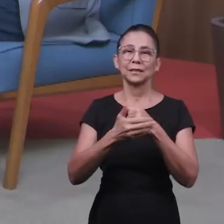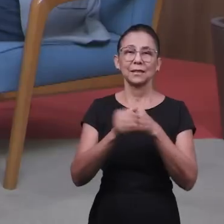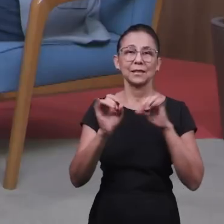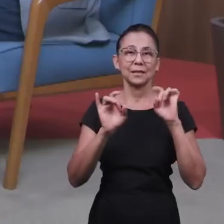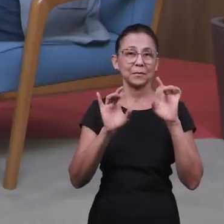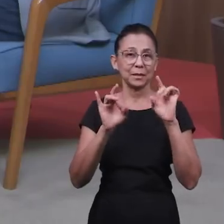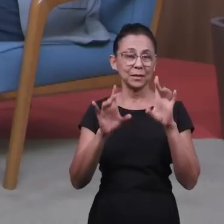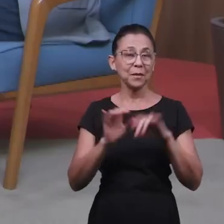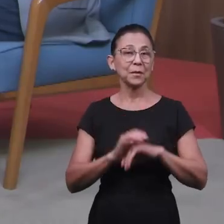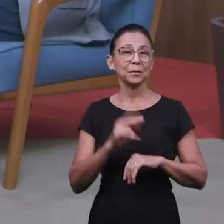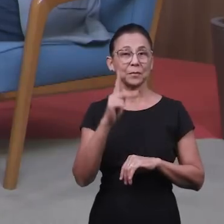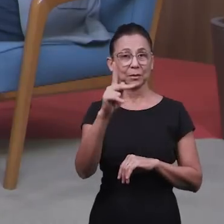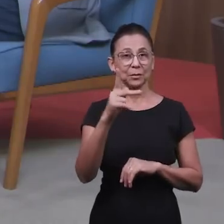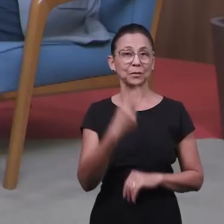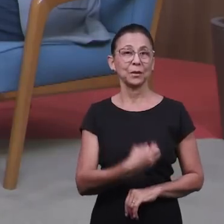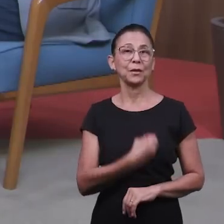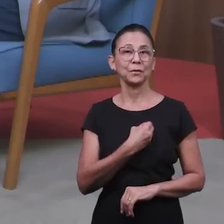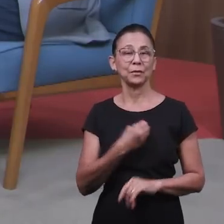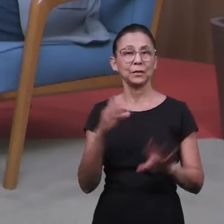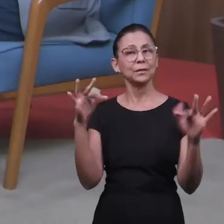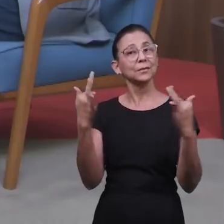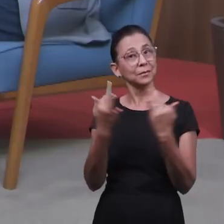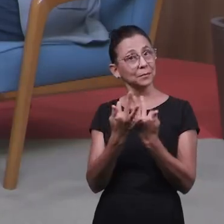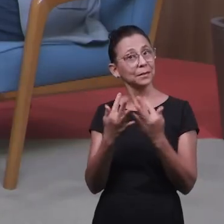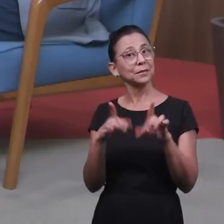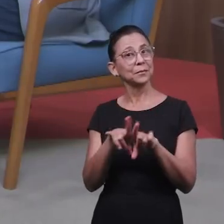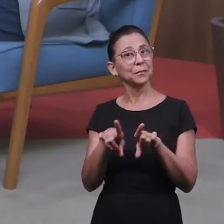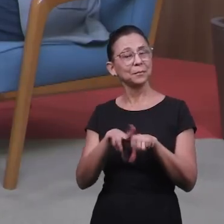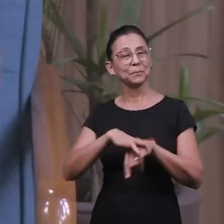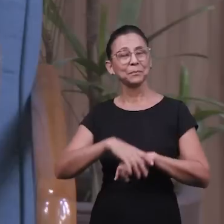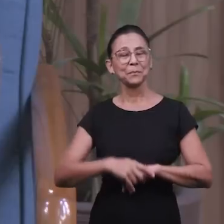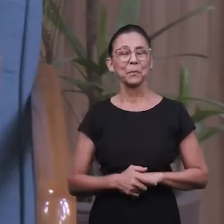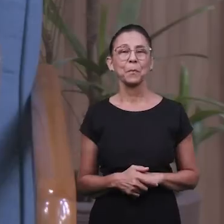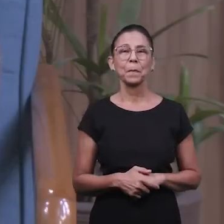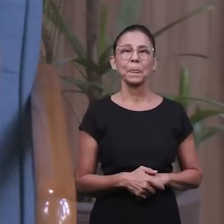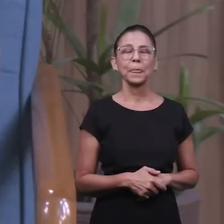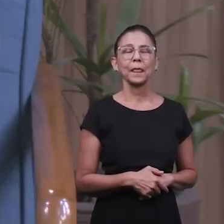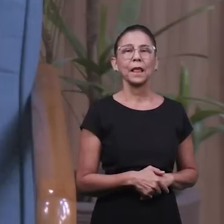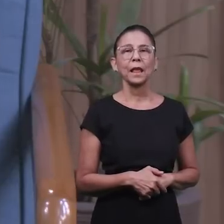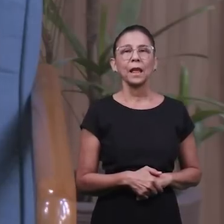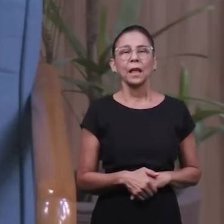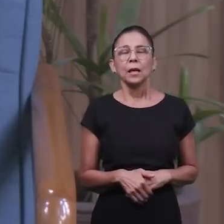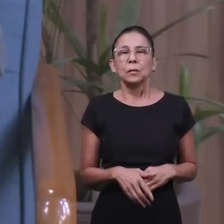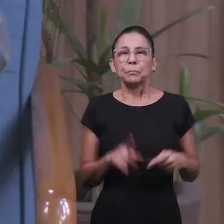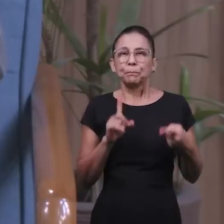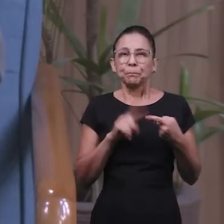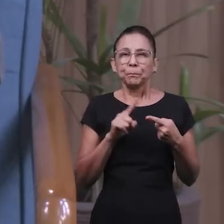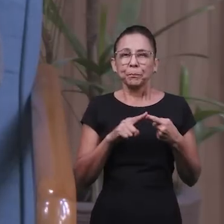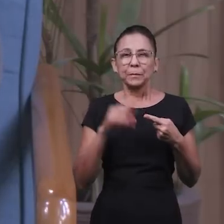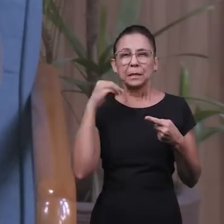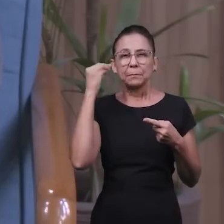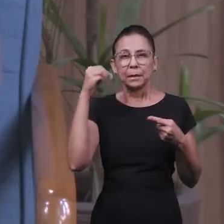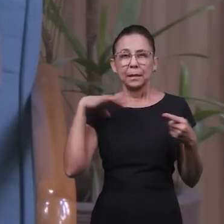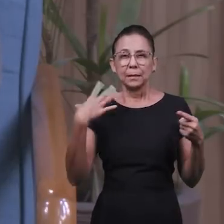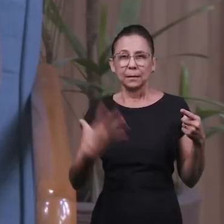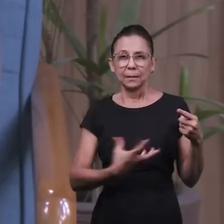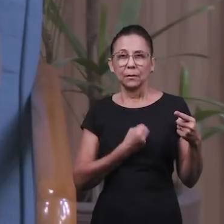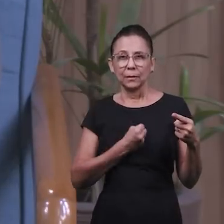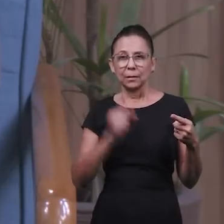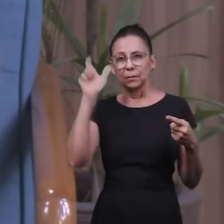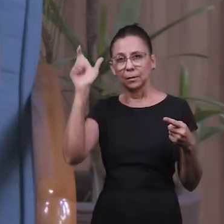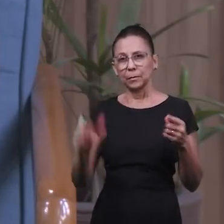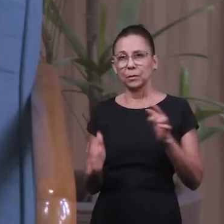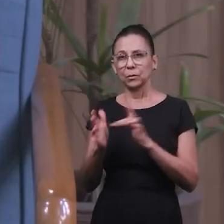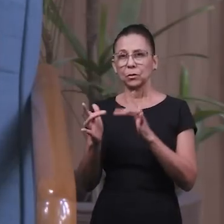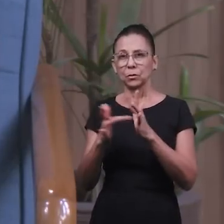carinho, especialmente para você e para toda a sua família. A verdadeira experiência de salvação em